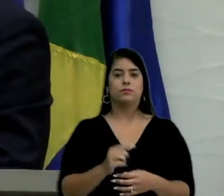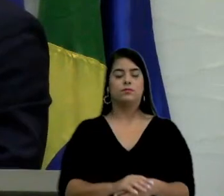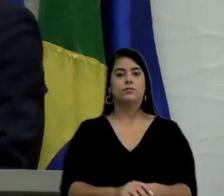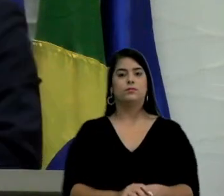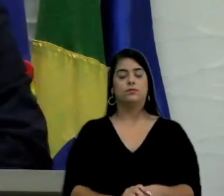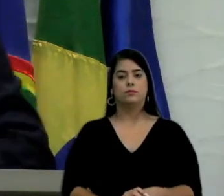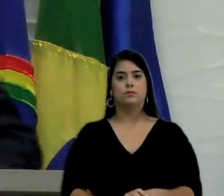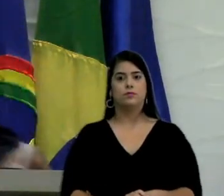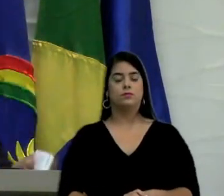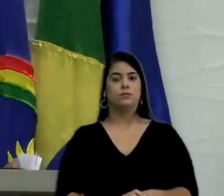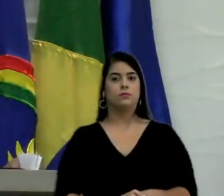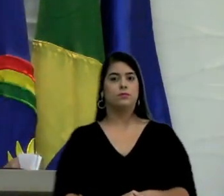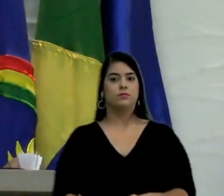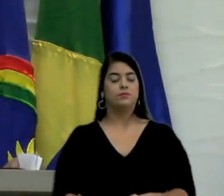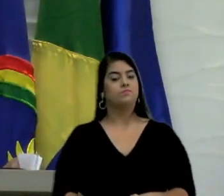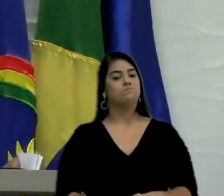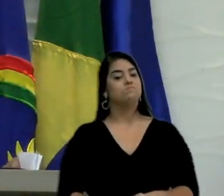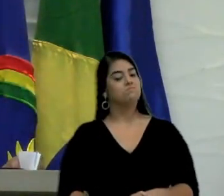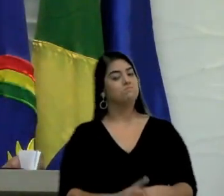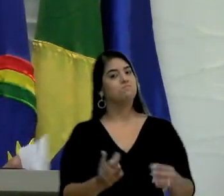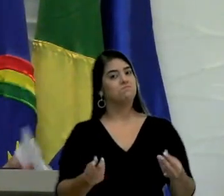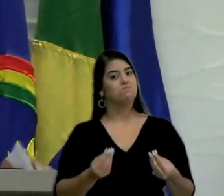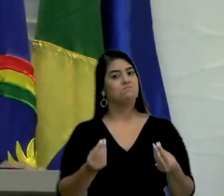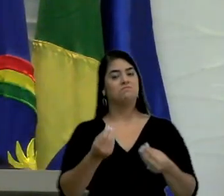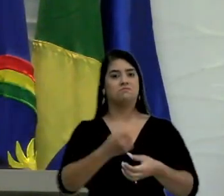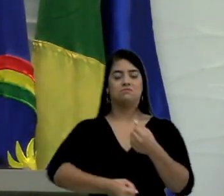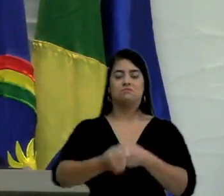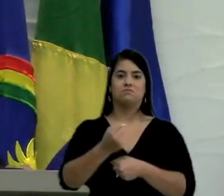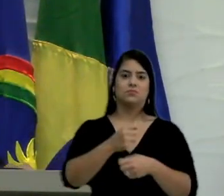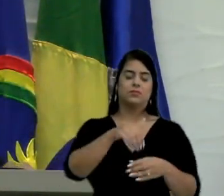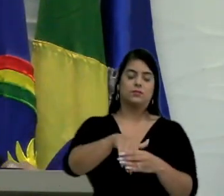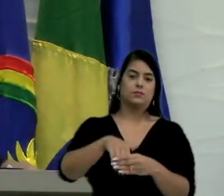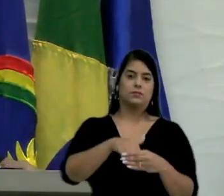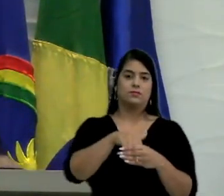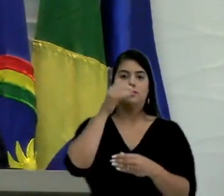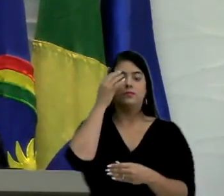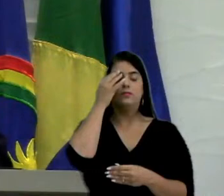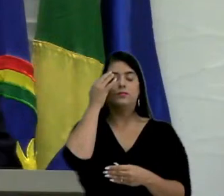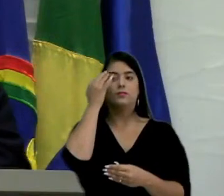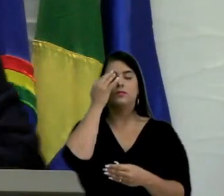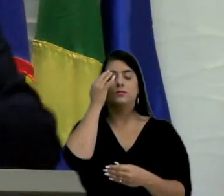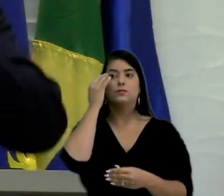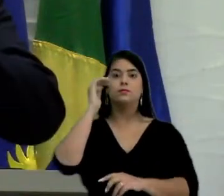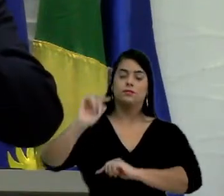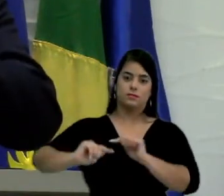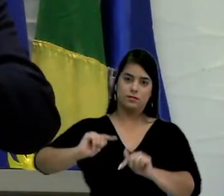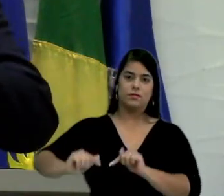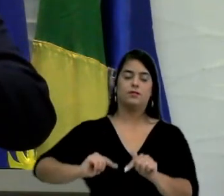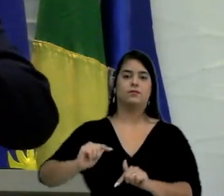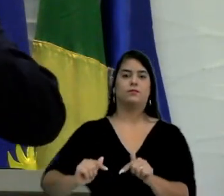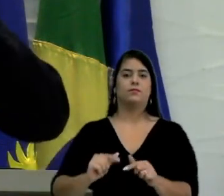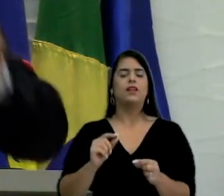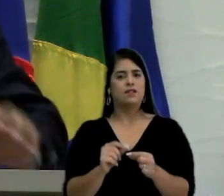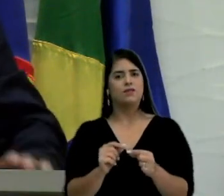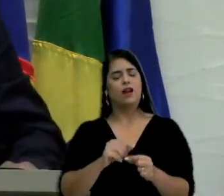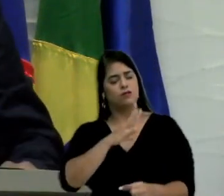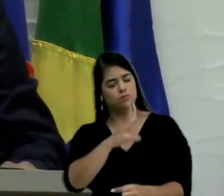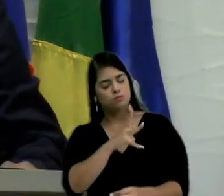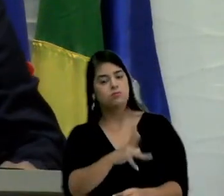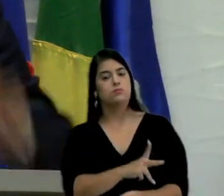rapaz Olhe é o ano de eleição esse trabalha esse faz com